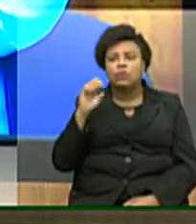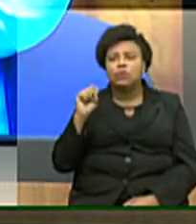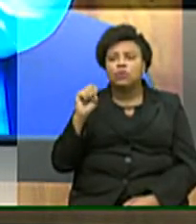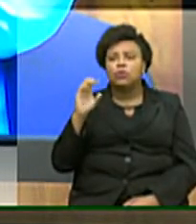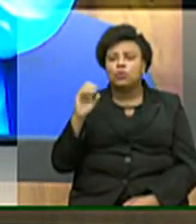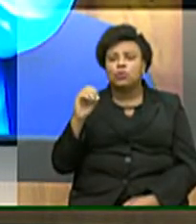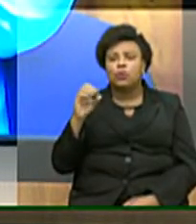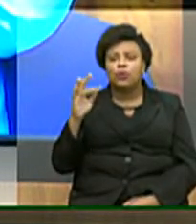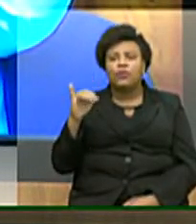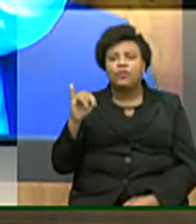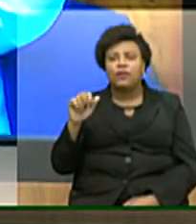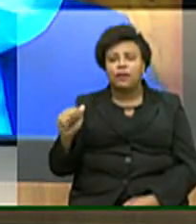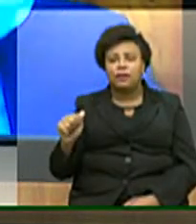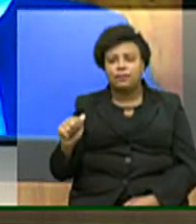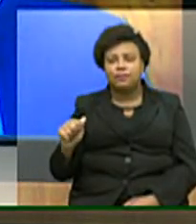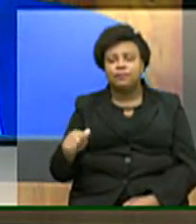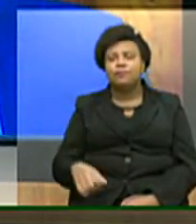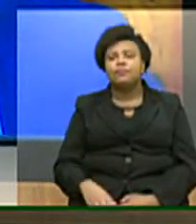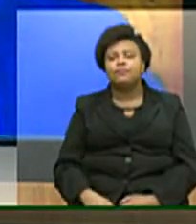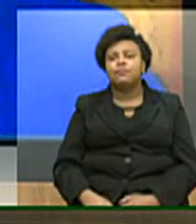Sofia Cavedon. Deputada Sofia Cavedon.